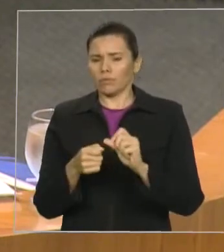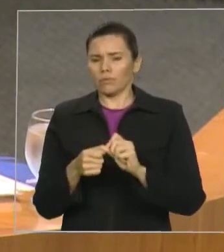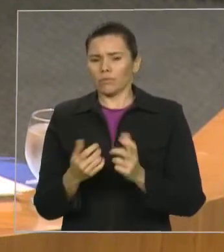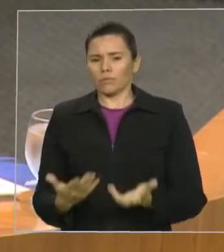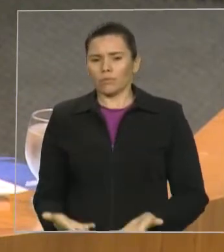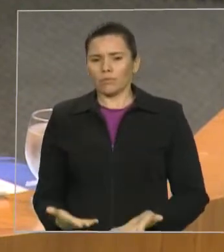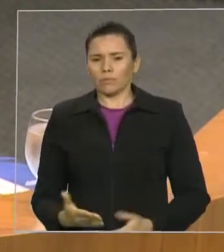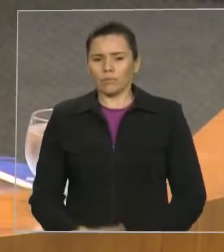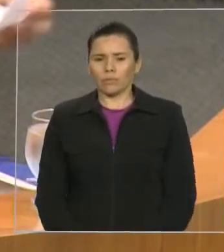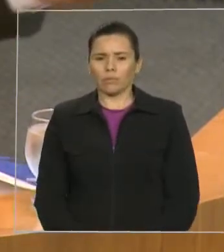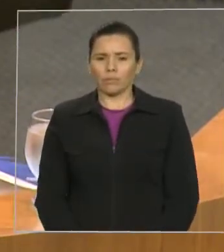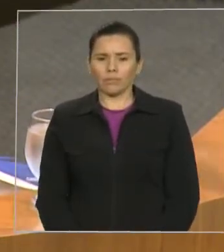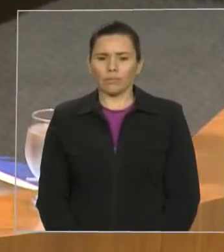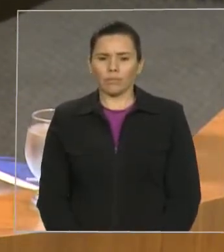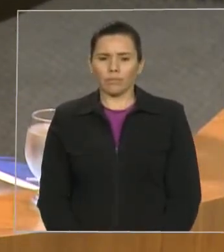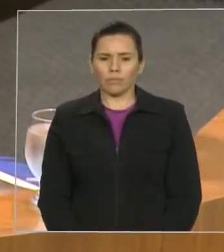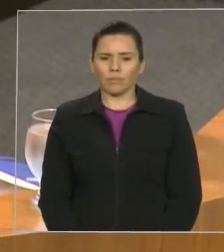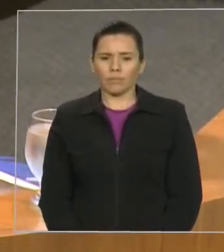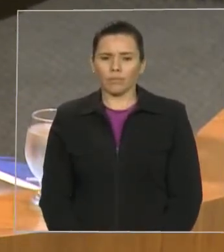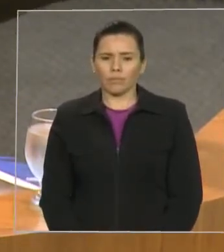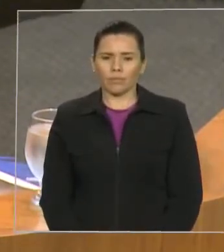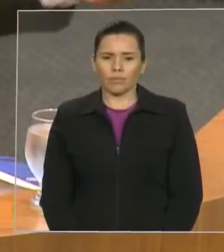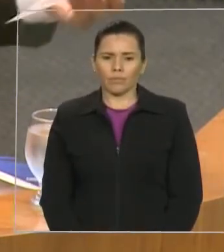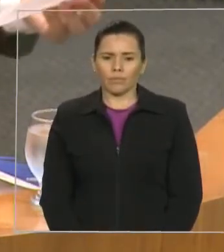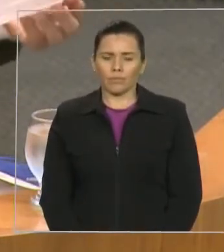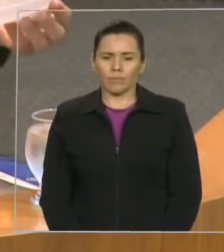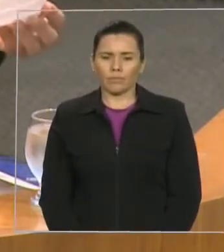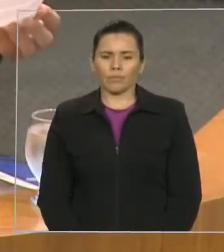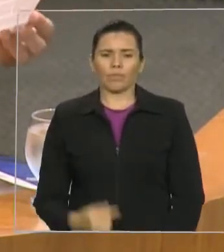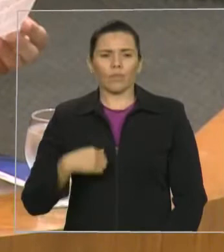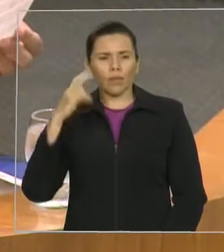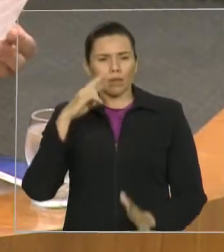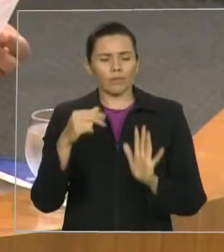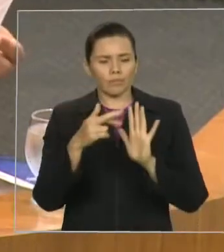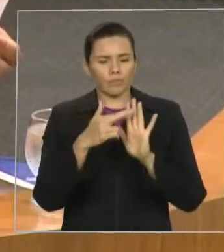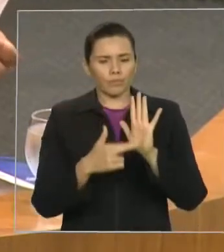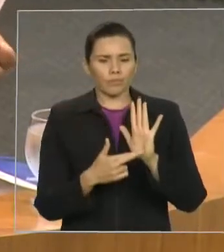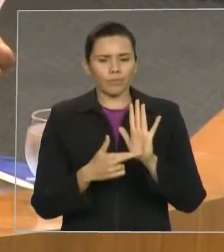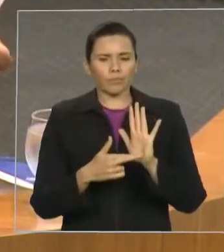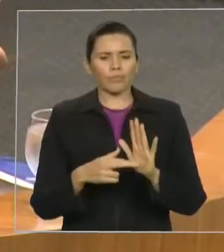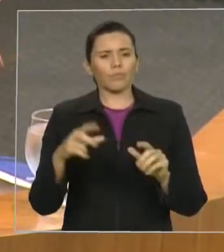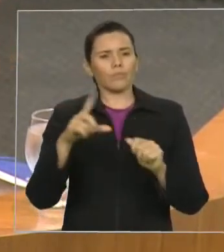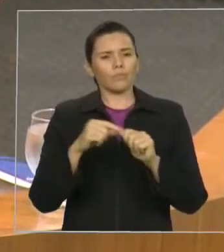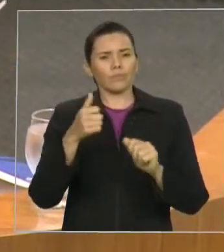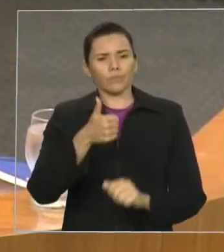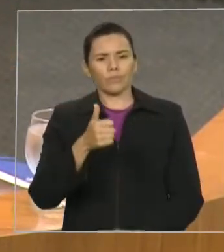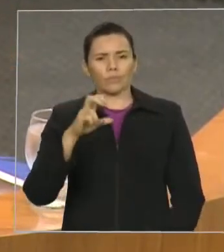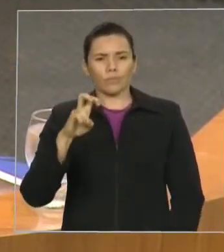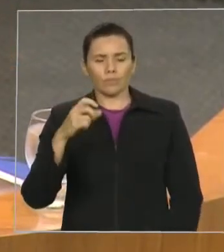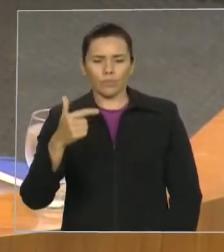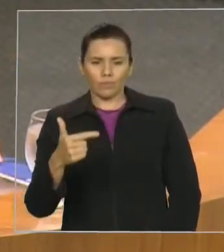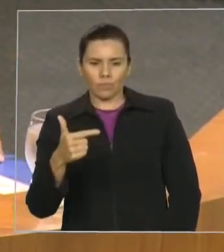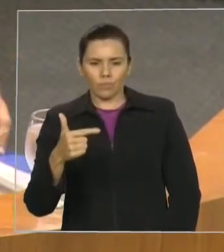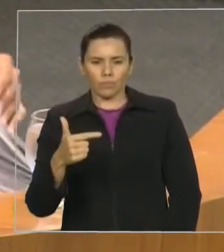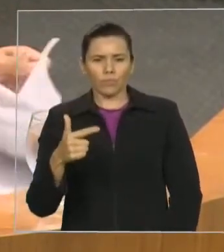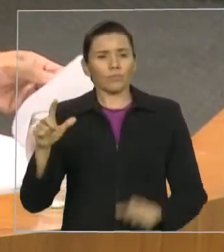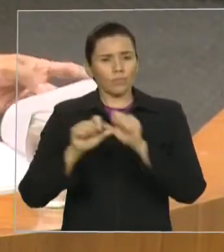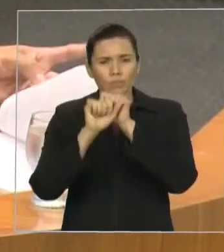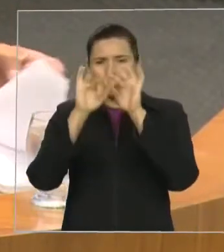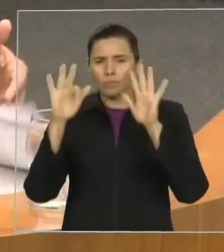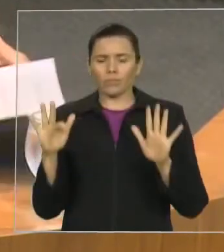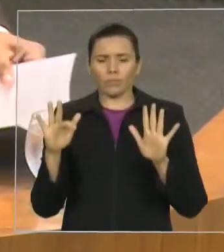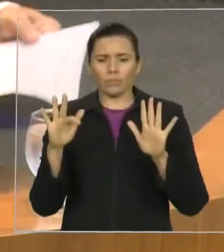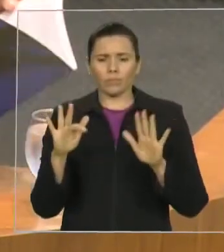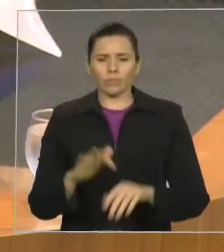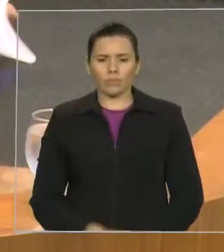Tá, se não é propor, então vamos lá, artigo 152 do regimento interno. No artigo 152 do regimento interno, é bem claro.